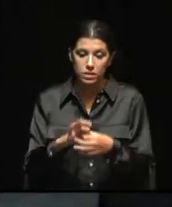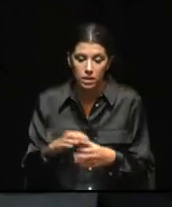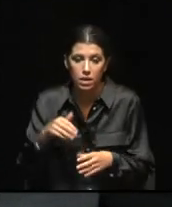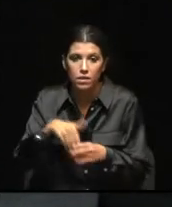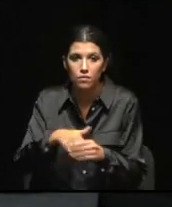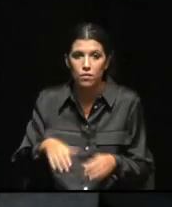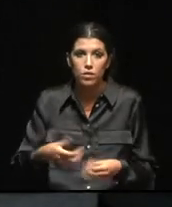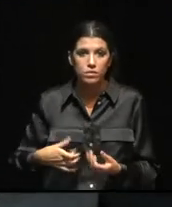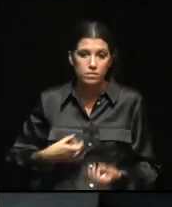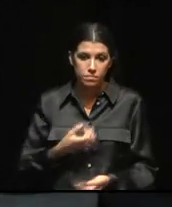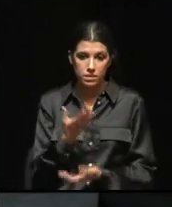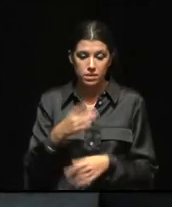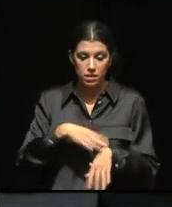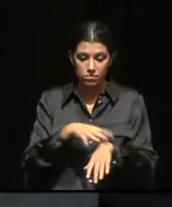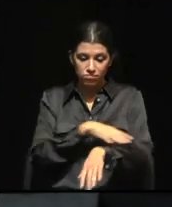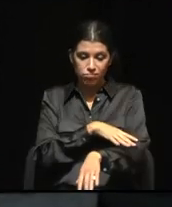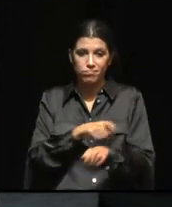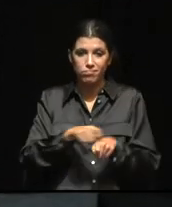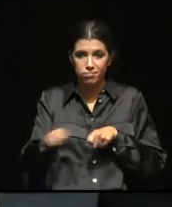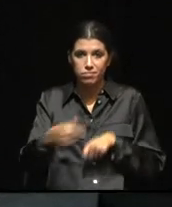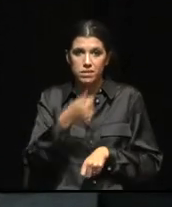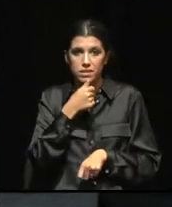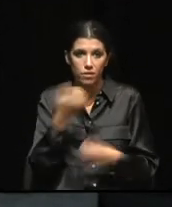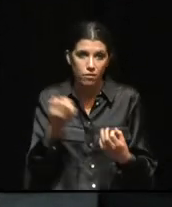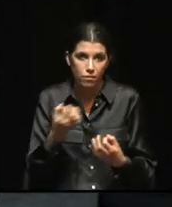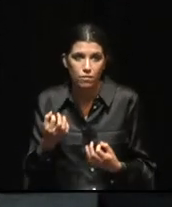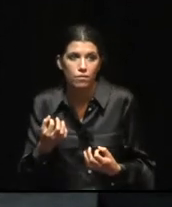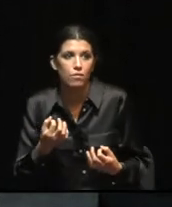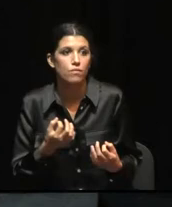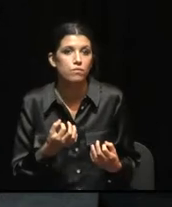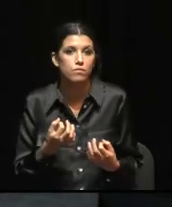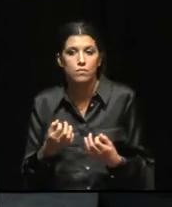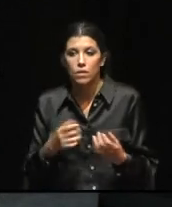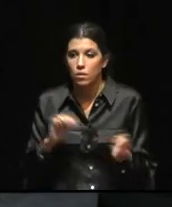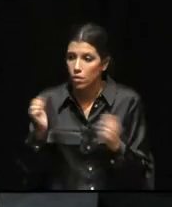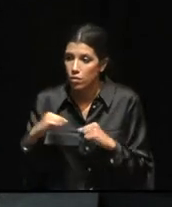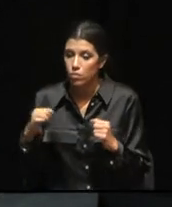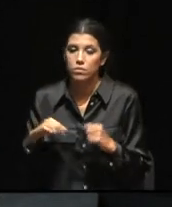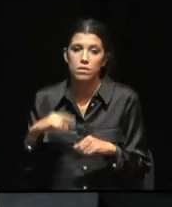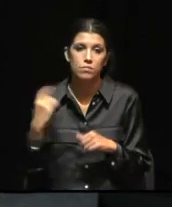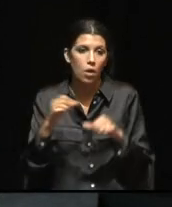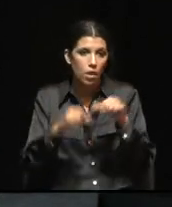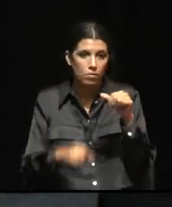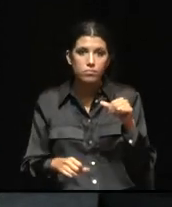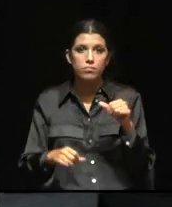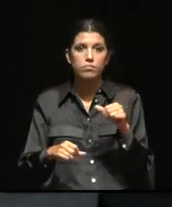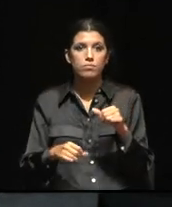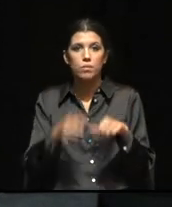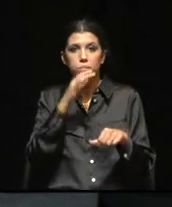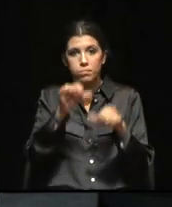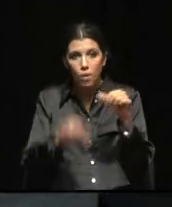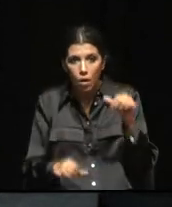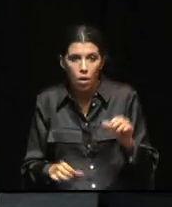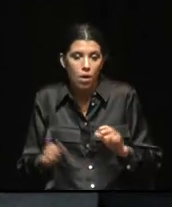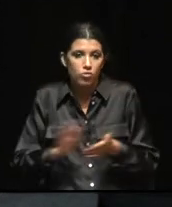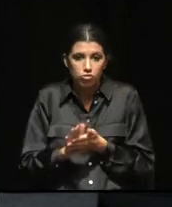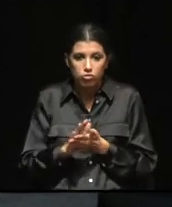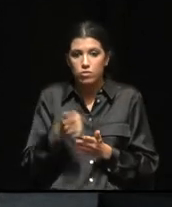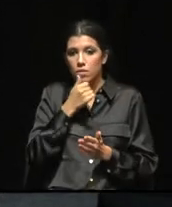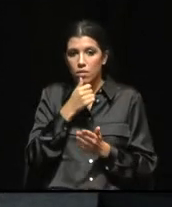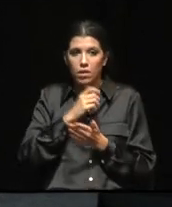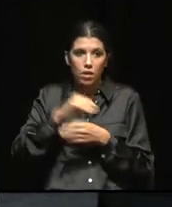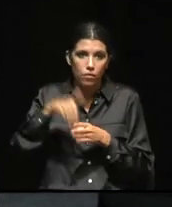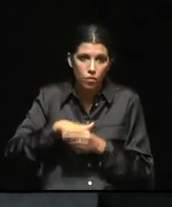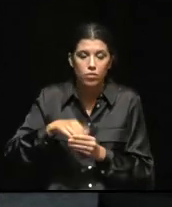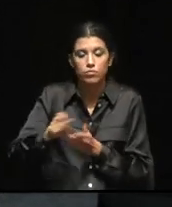pesar neste mandato optou-se consenso izamos entre nós não fazer declarações de voto orais optamos pela escrita e